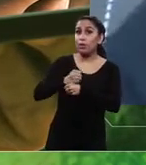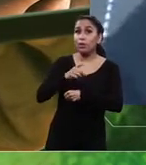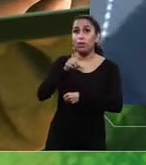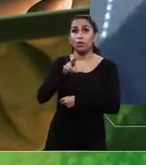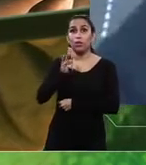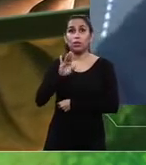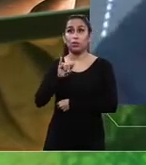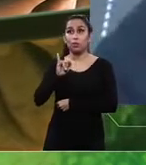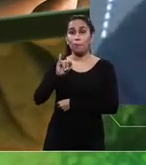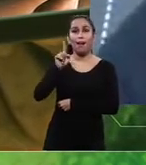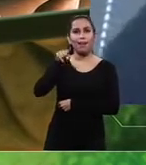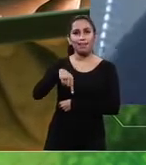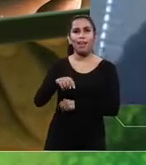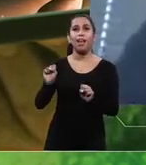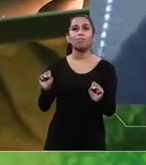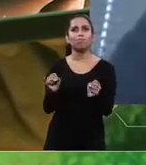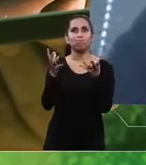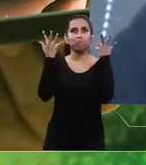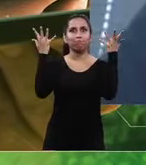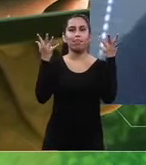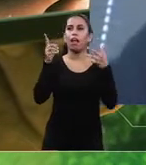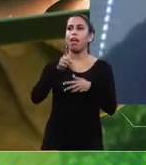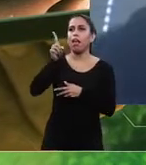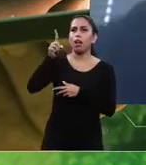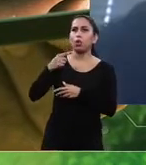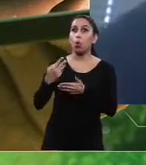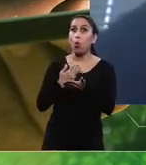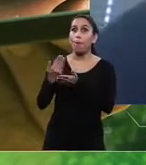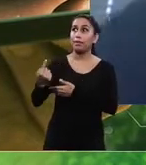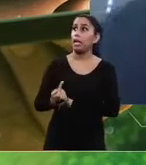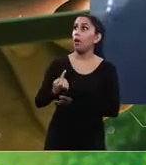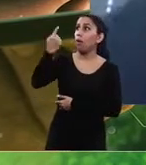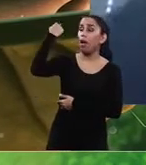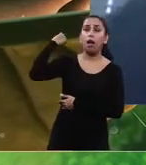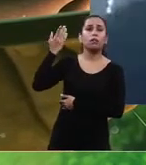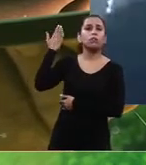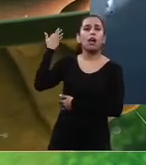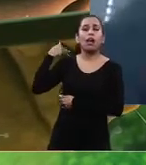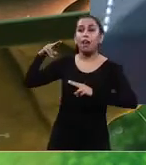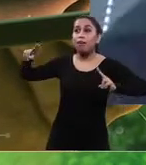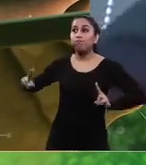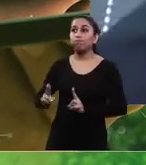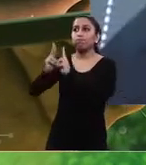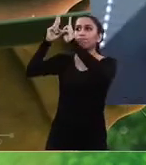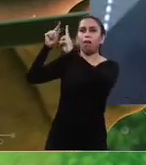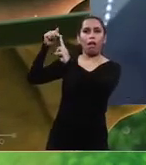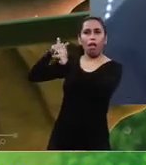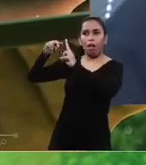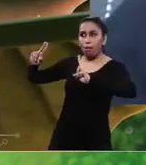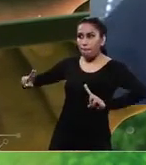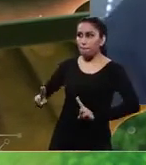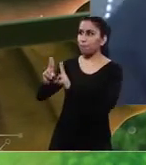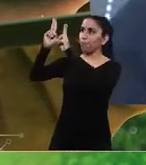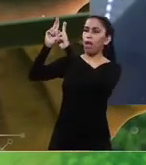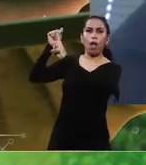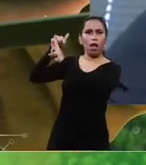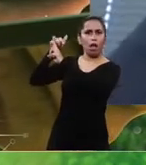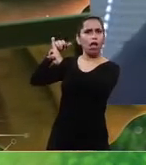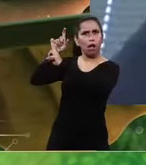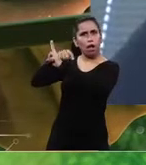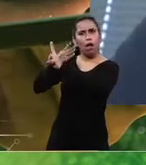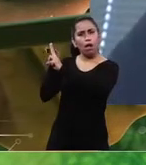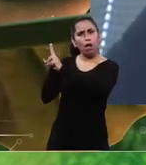é a Expo. As Expos, elas nasceram lá em Paris. A Torre Eiffel, por exemplo, ela foi um